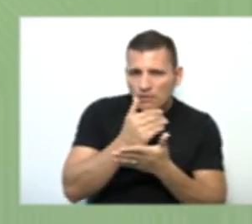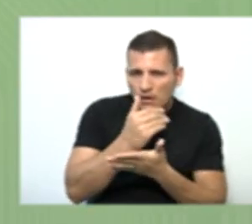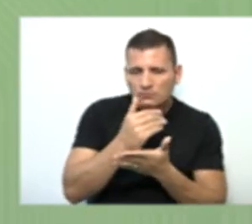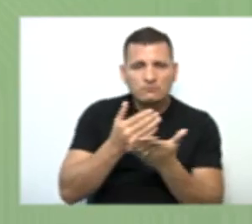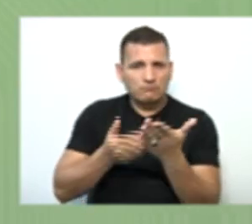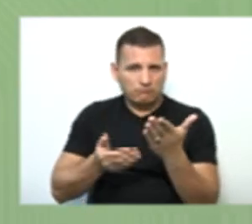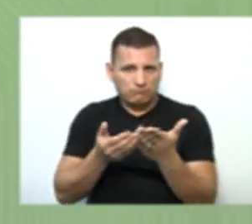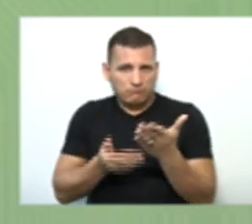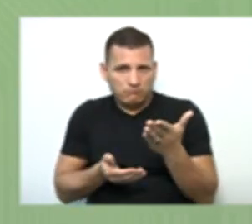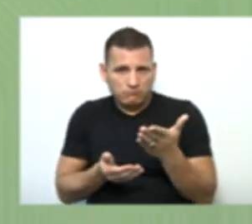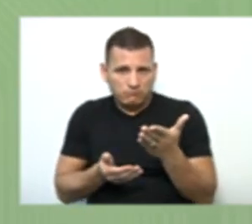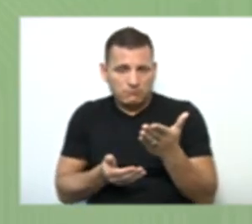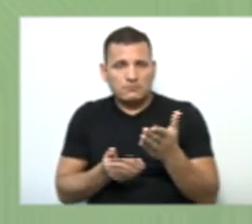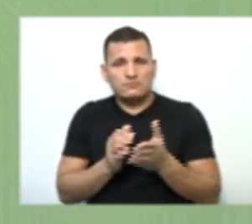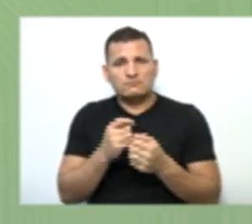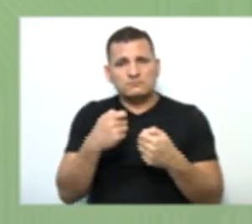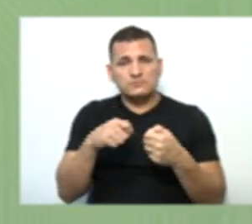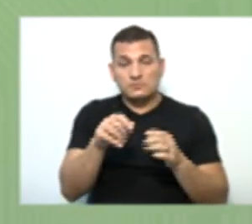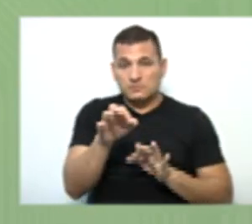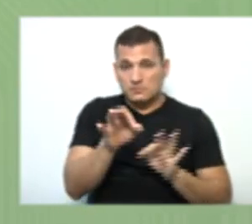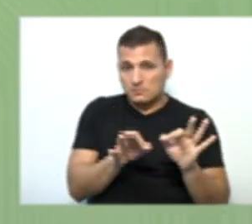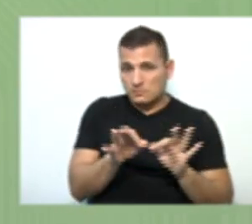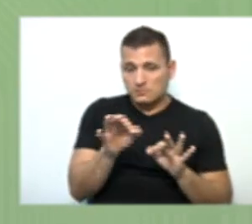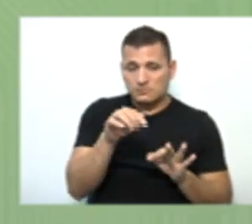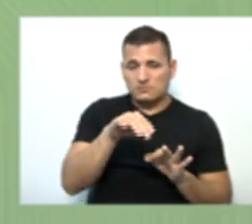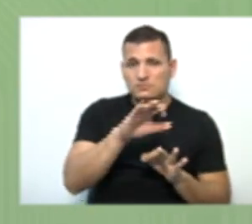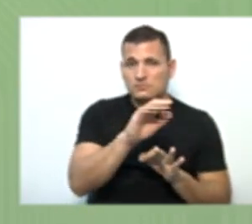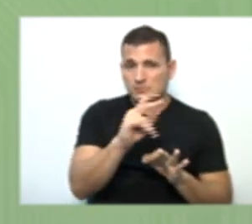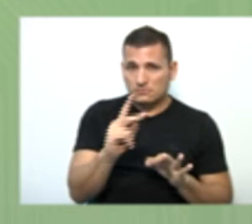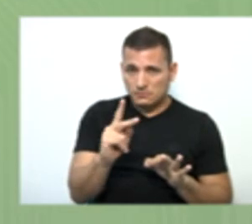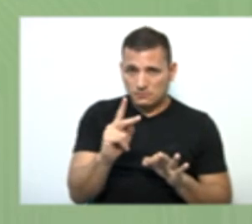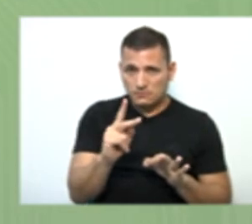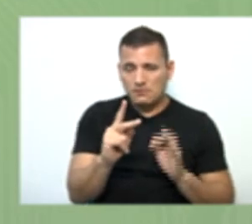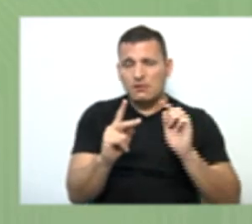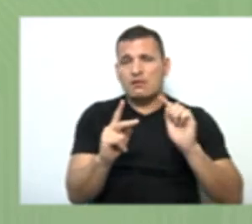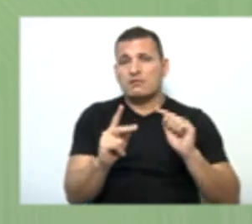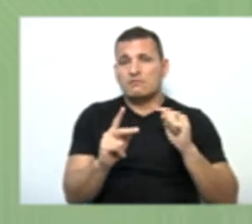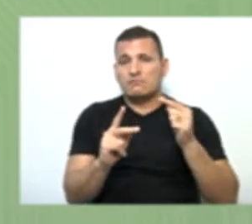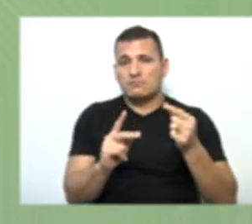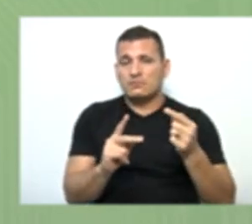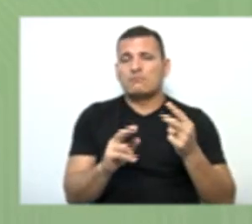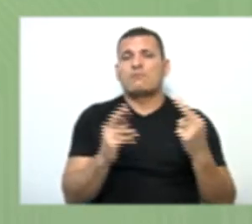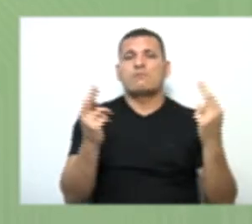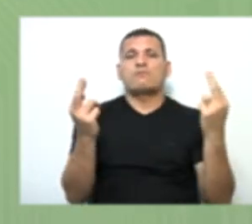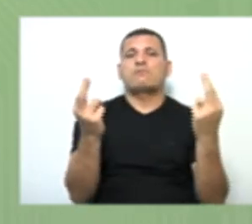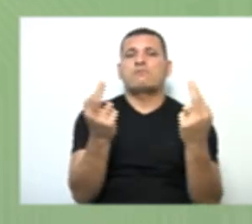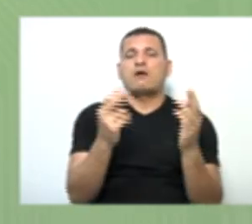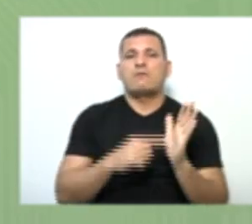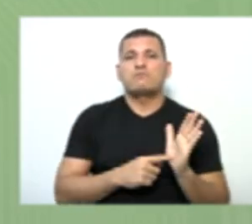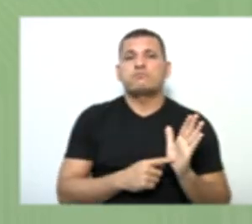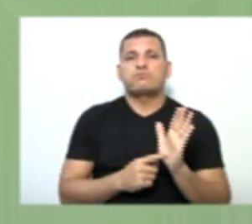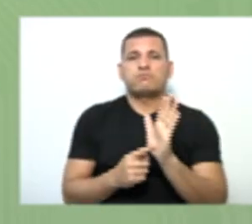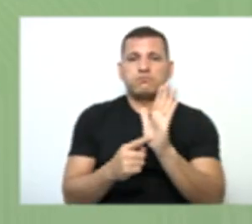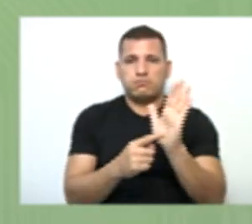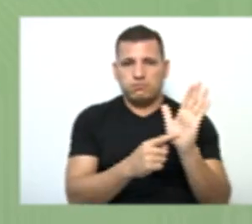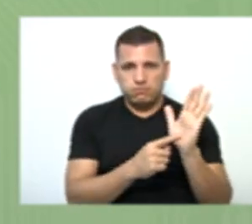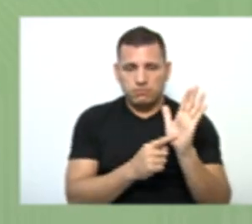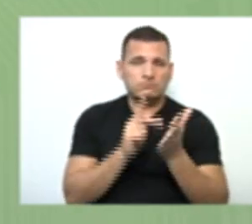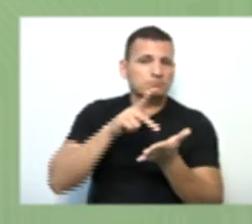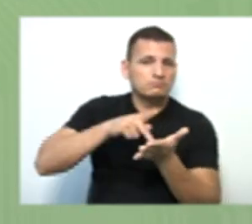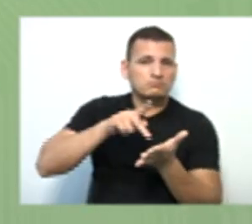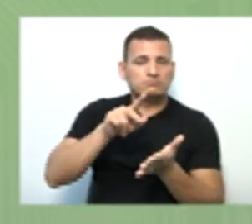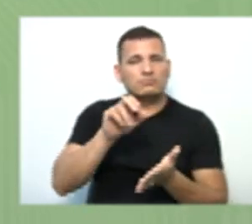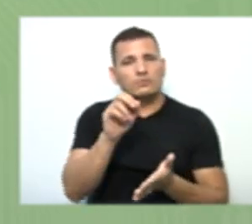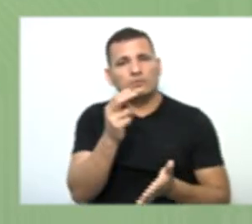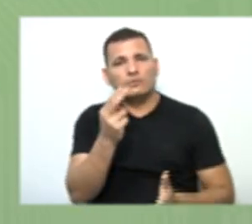ser elaboradas pelas cooperativas e apresentadas em Assembleia Geral. Verdadeiro ou falso? Vamos